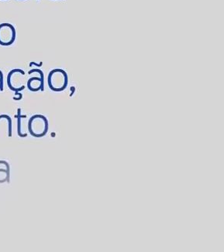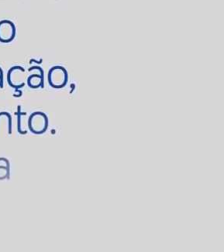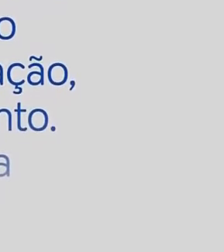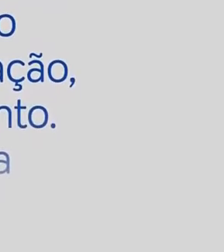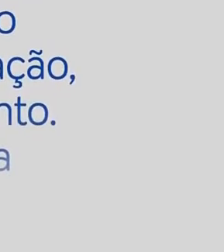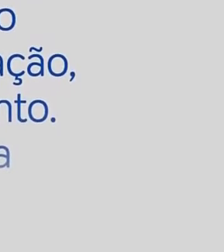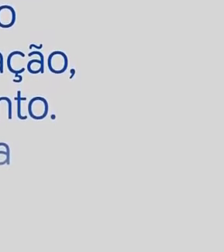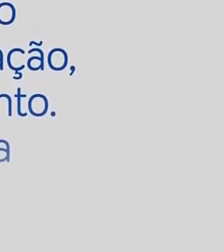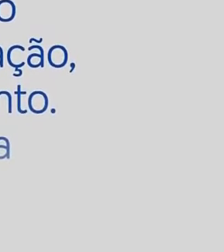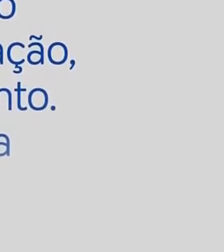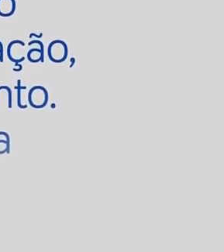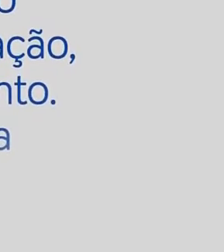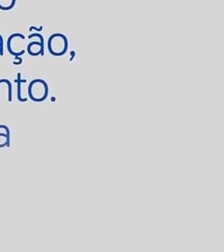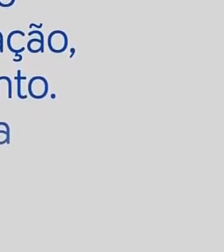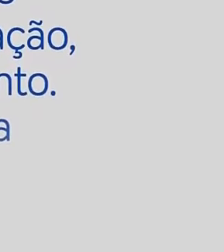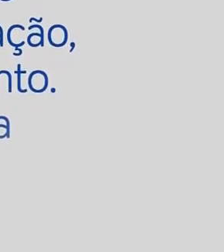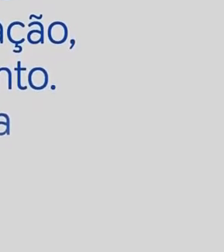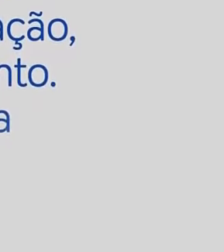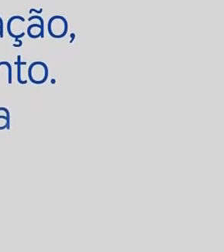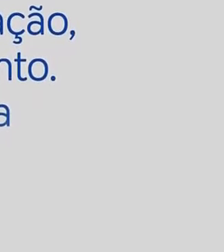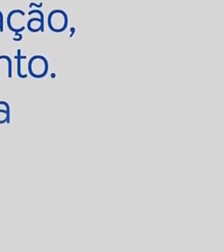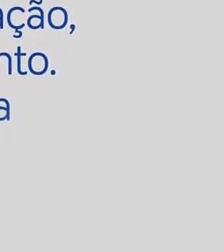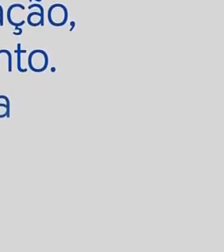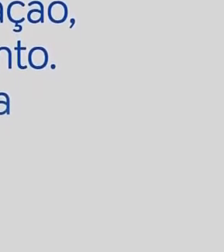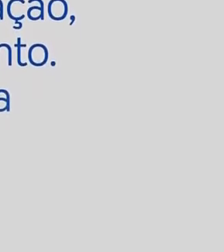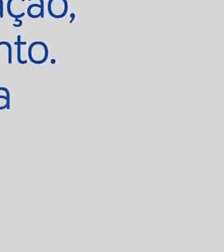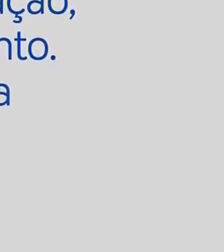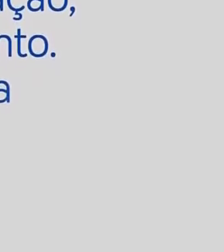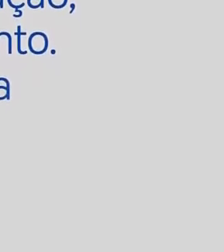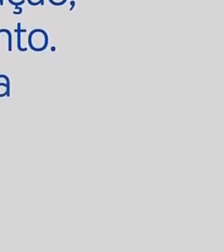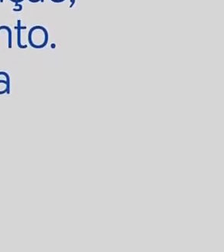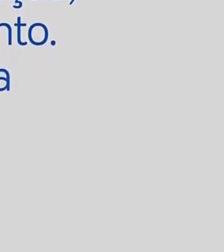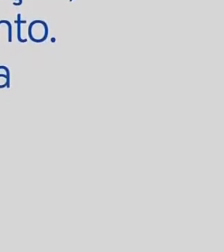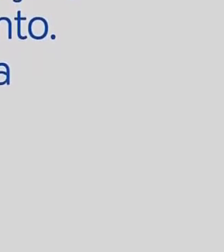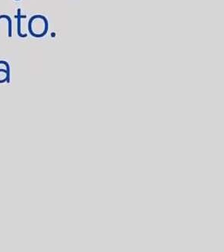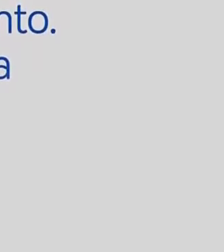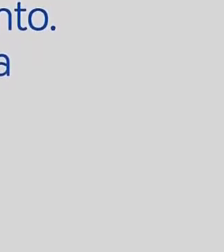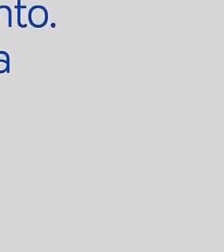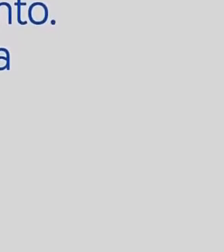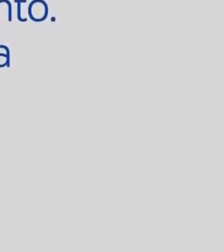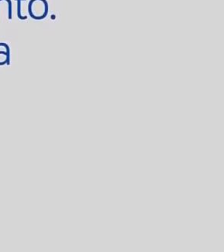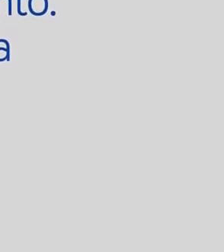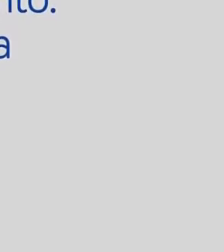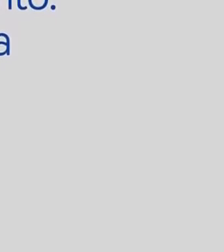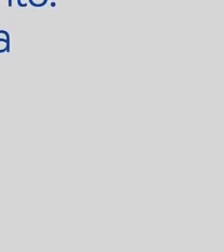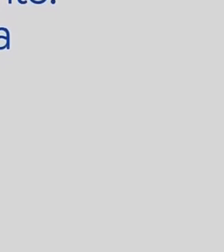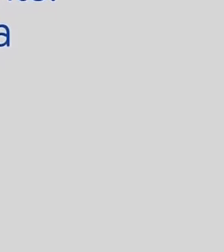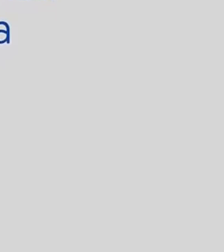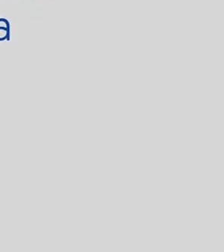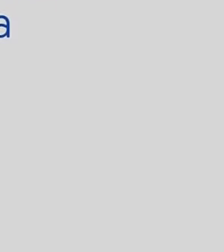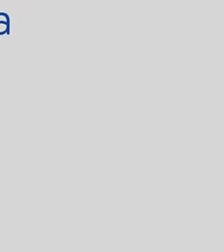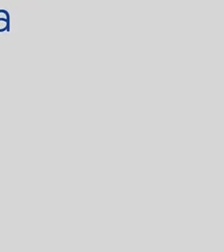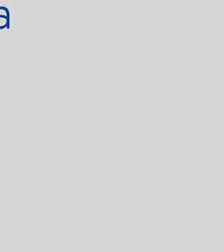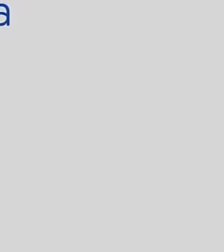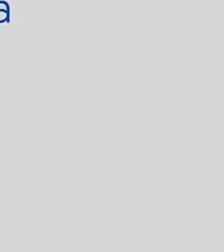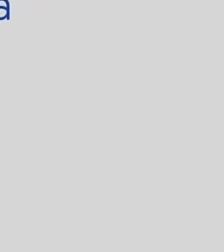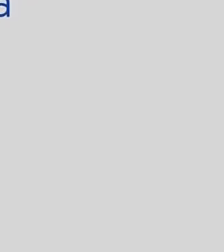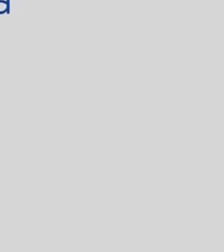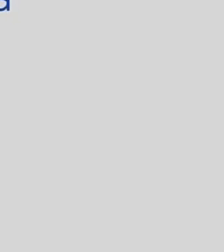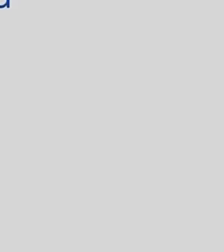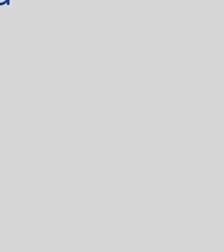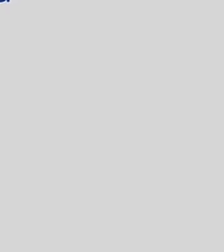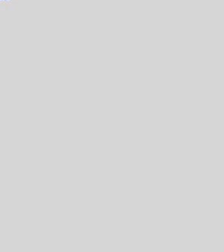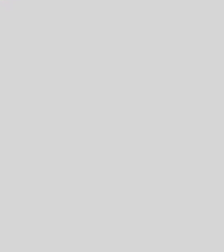a emissora pública com uma programação diversificada voltada para a informação cultura educação e